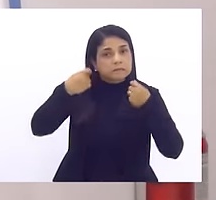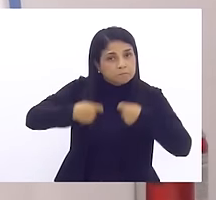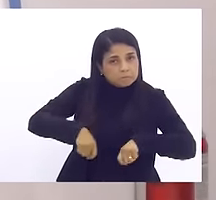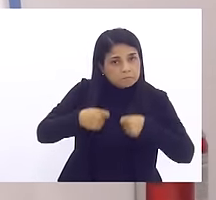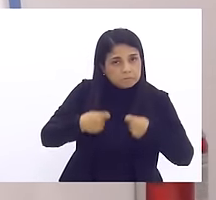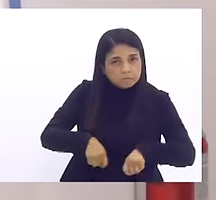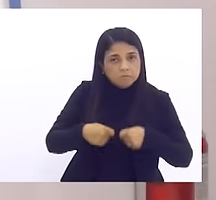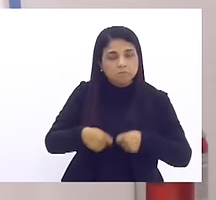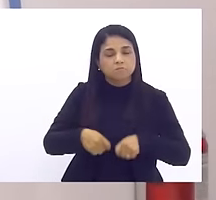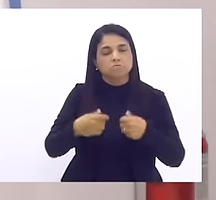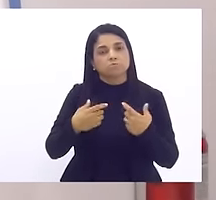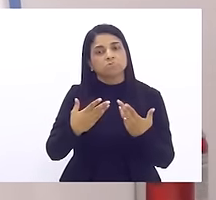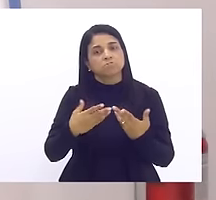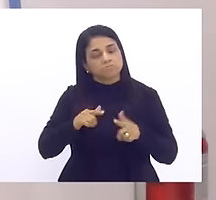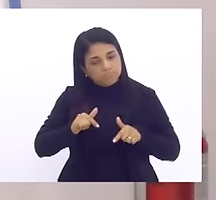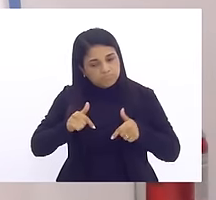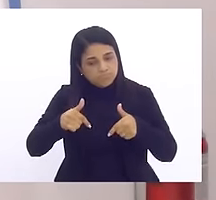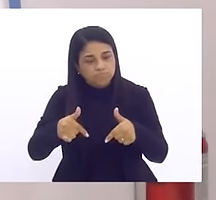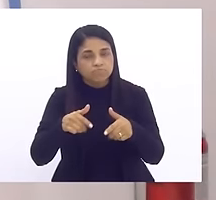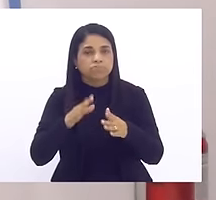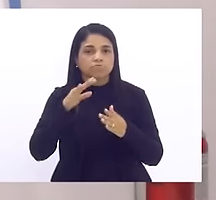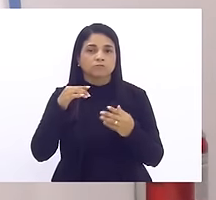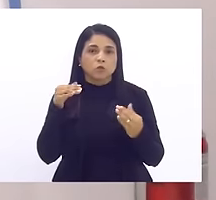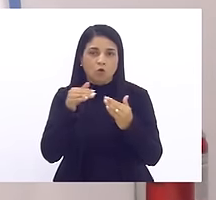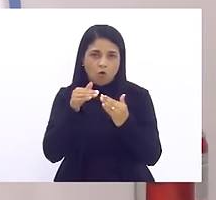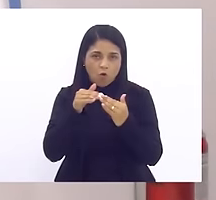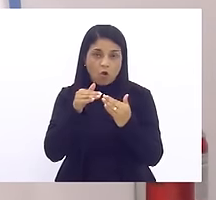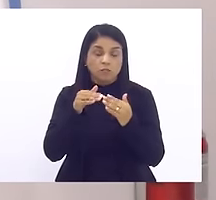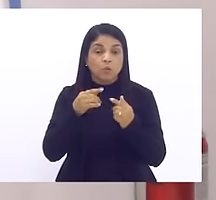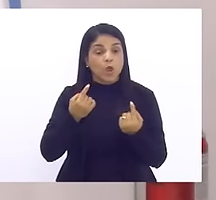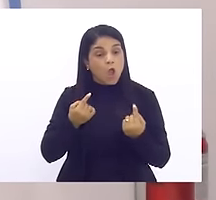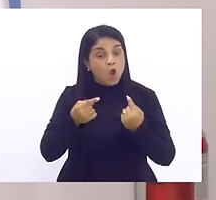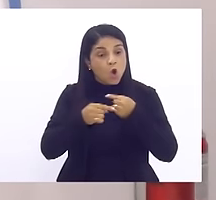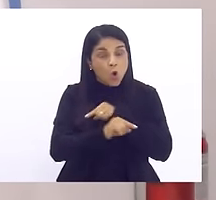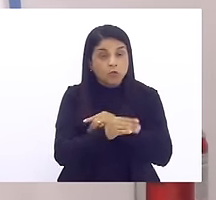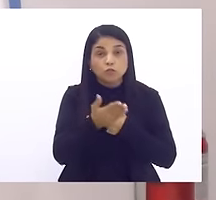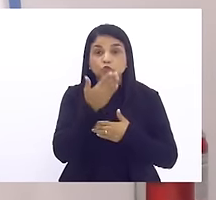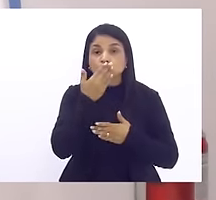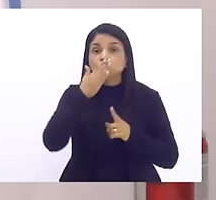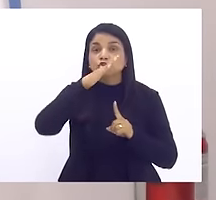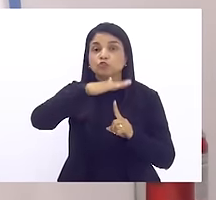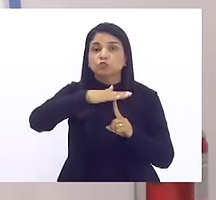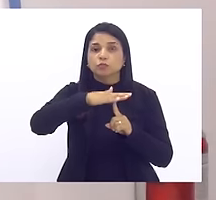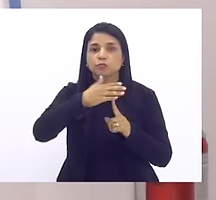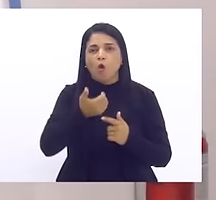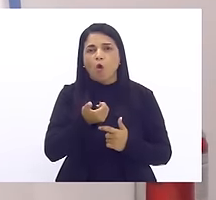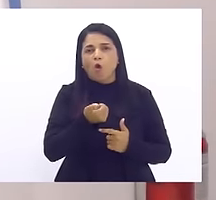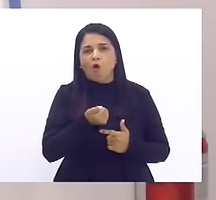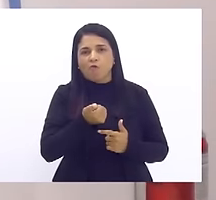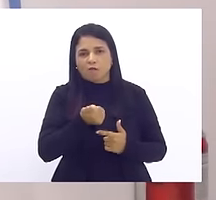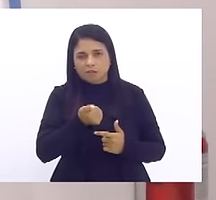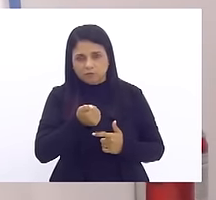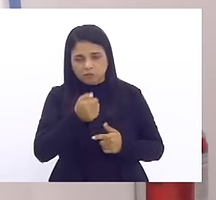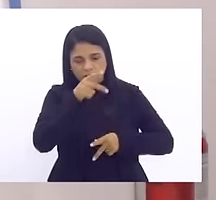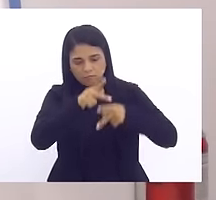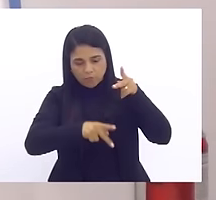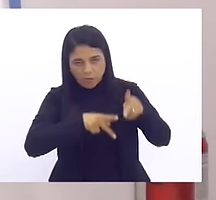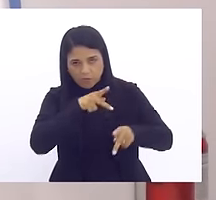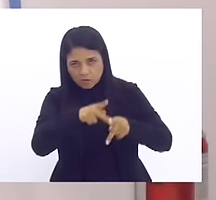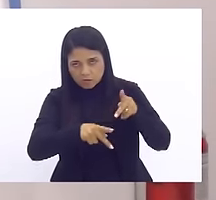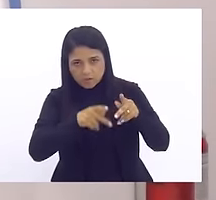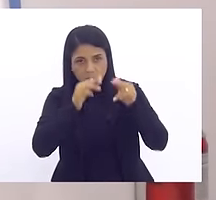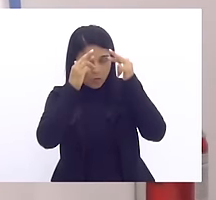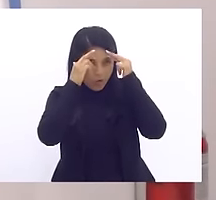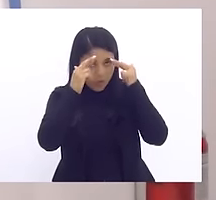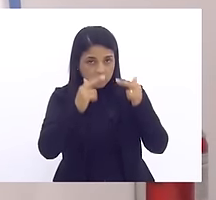nós somos favoráveis às operações porque a gente só é contra é o tipo de covardia com as pessoas hoje sobretudo No que diz